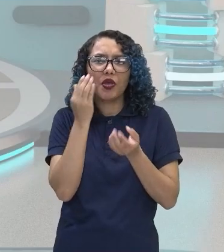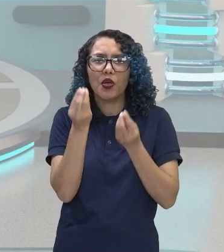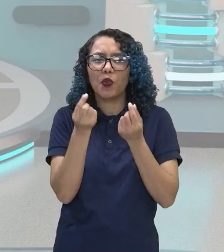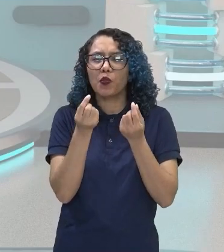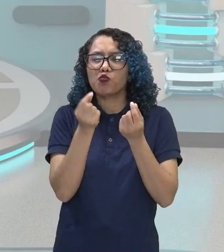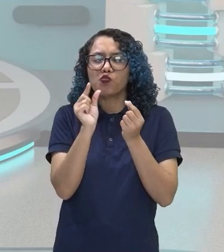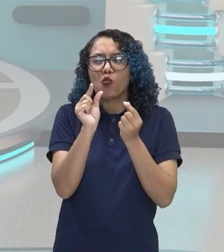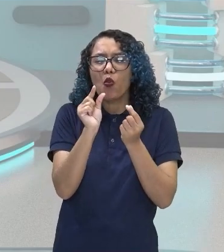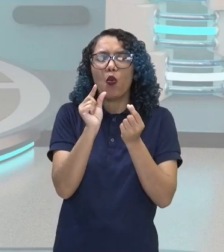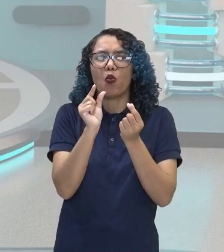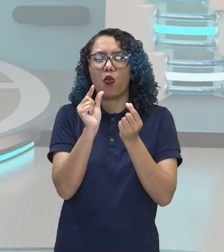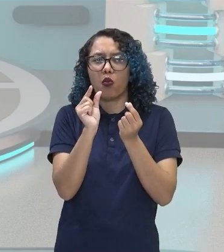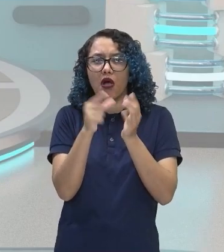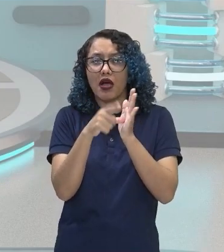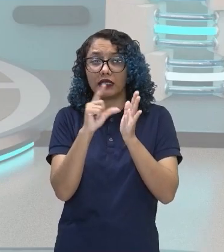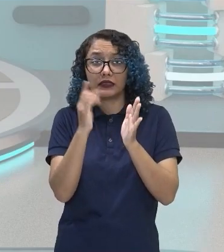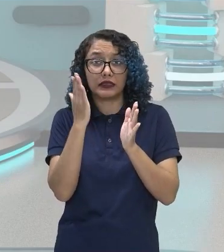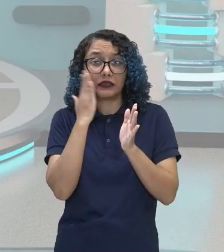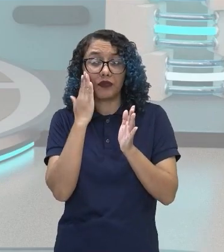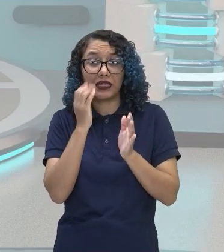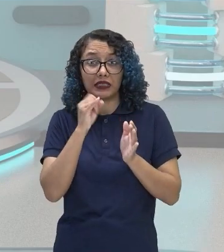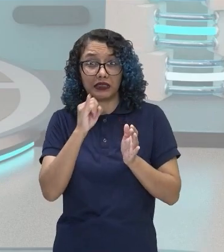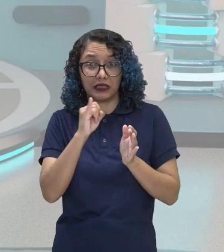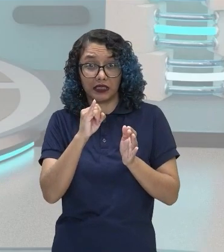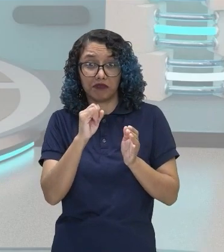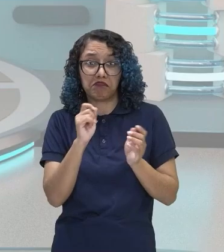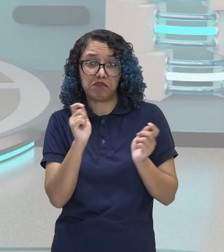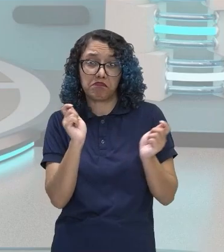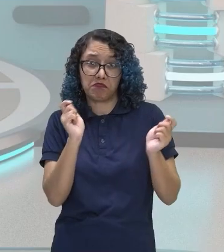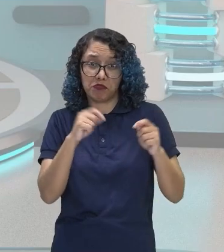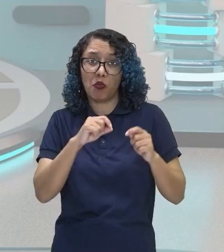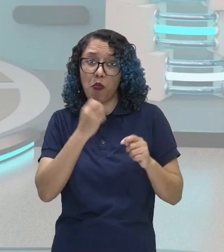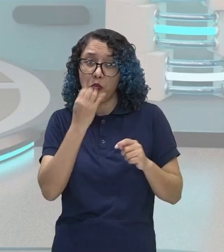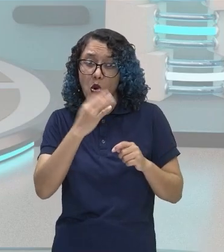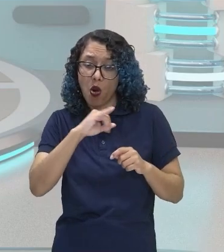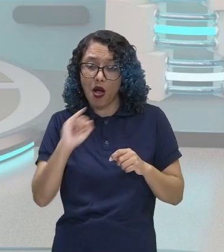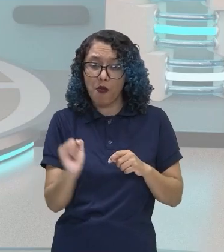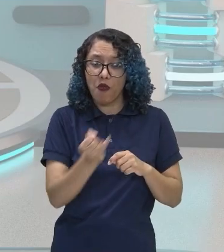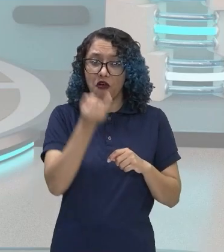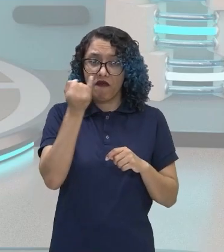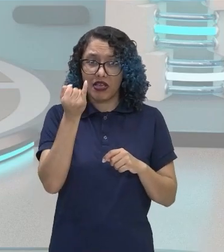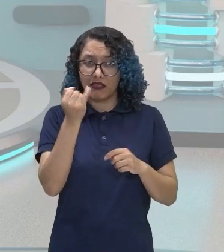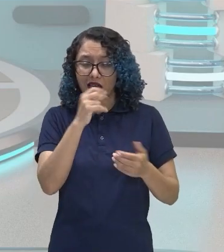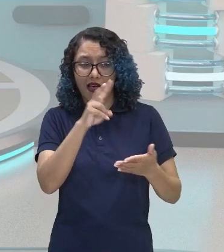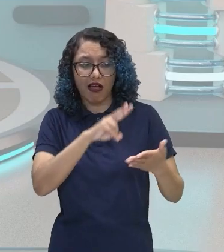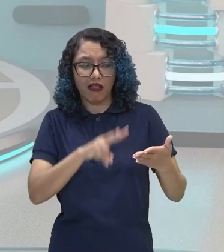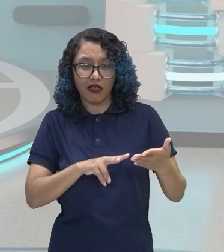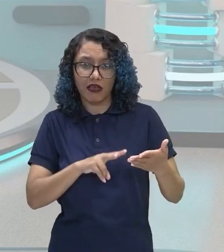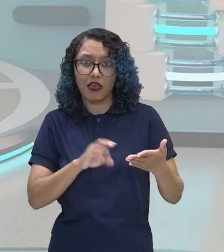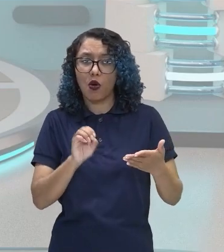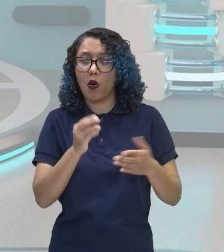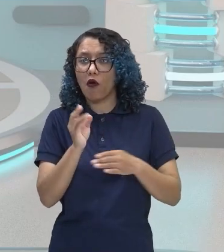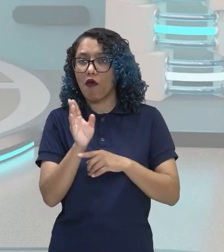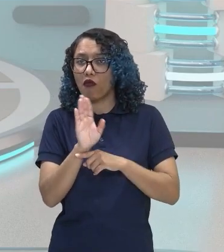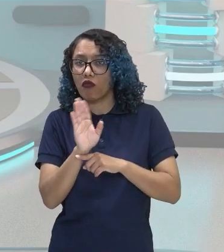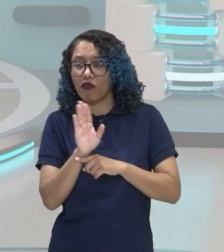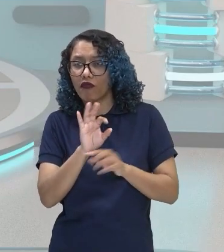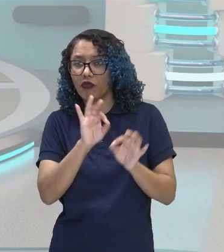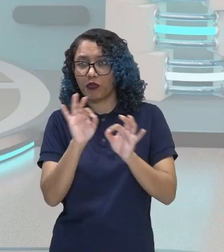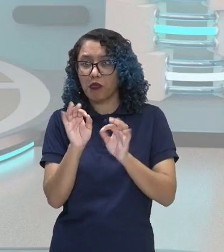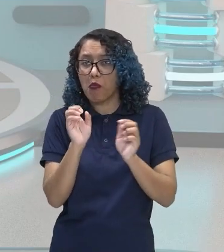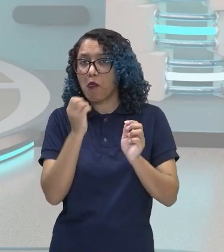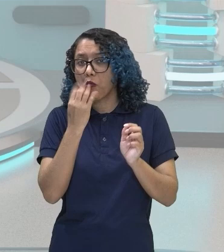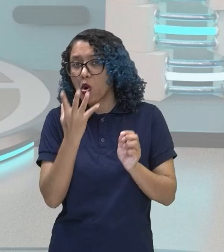antes, saber se vale a pena gastar o meu tempo com aquilo, né? Com aquela leitura ou assistindo àquele